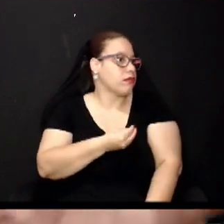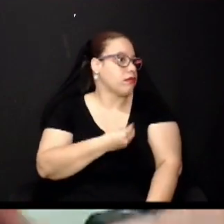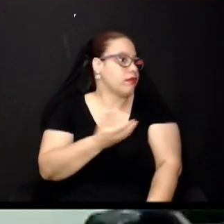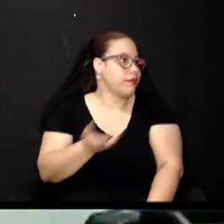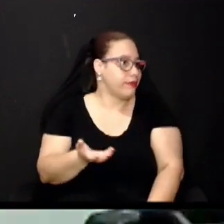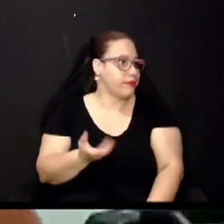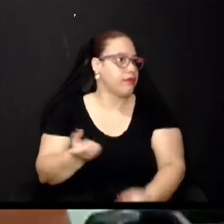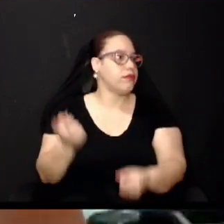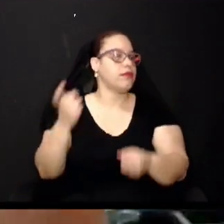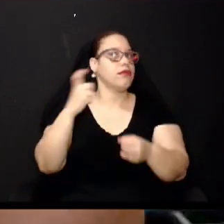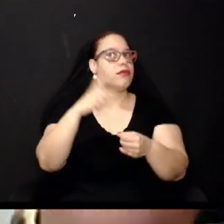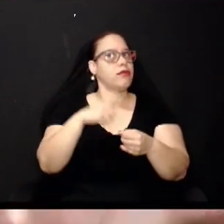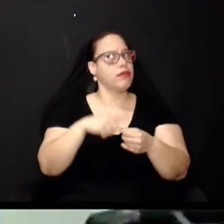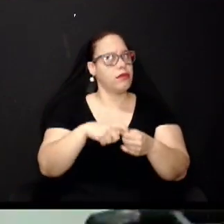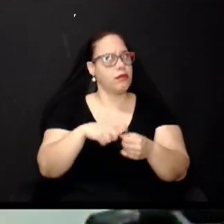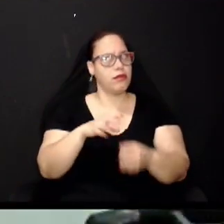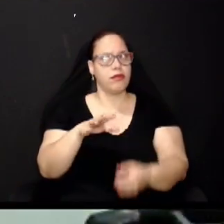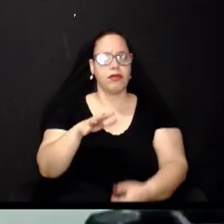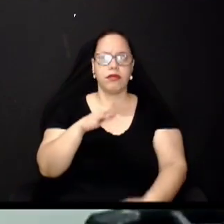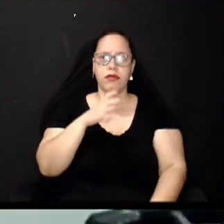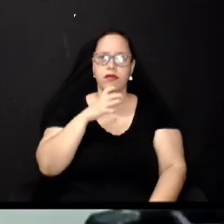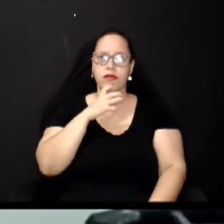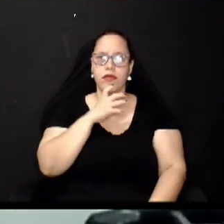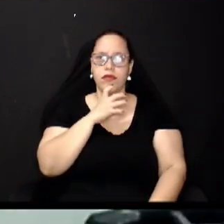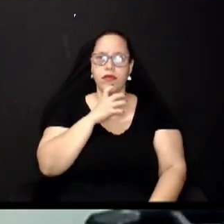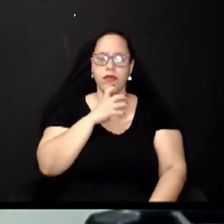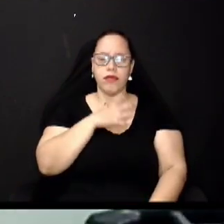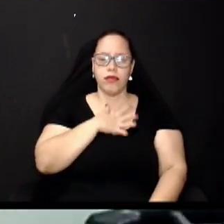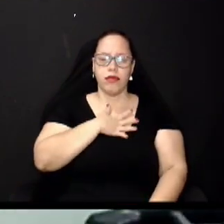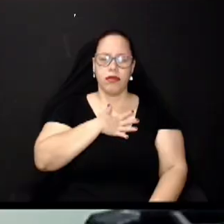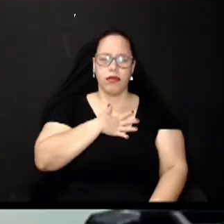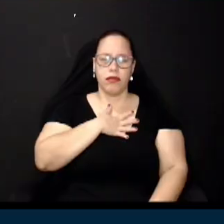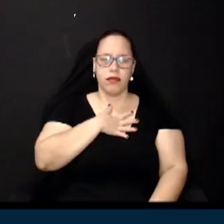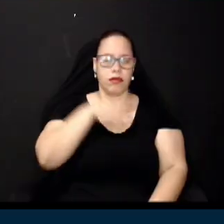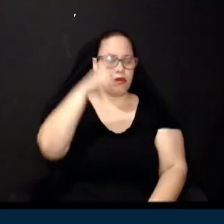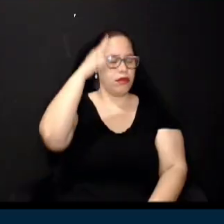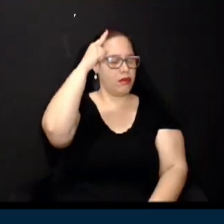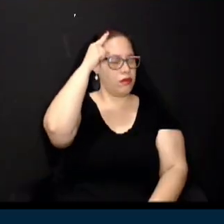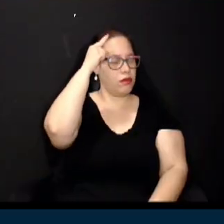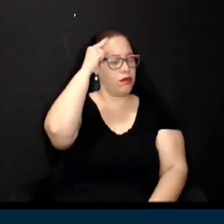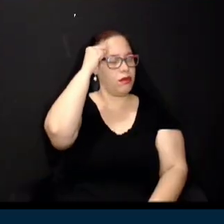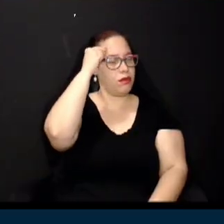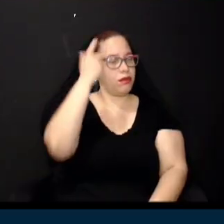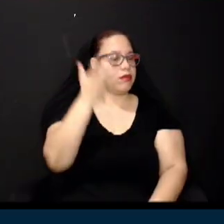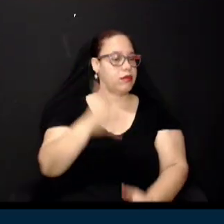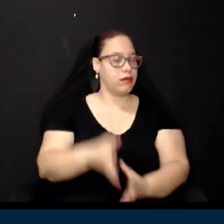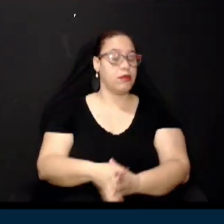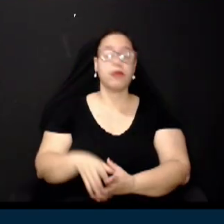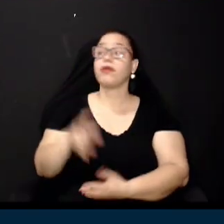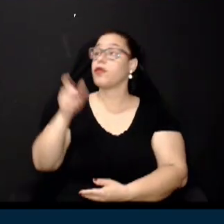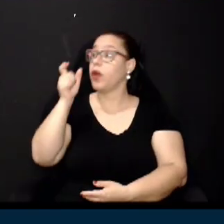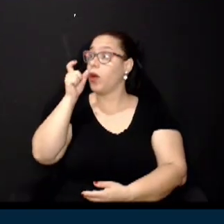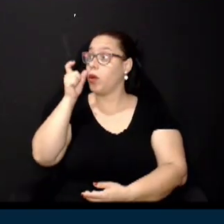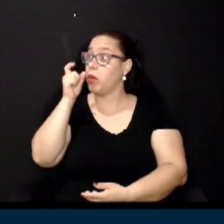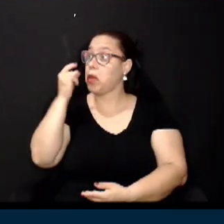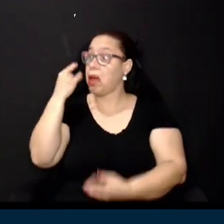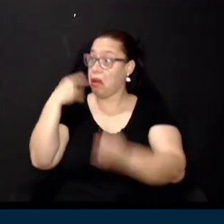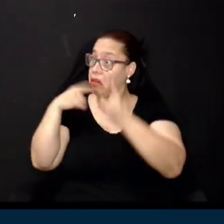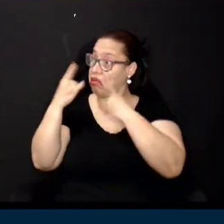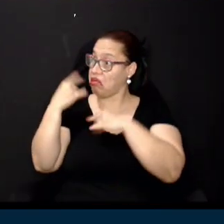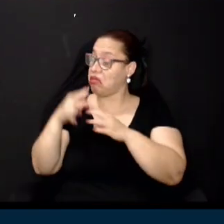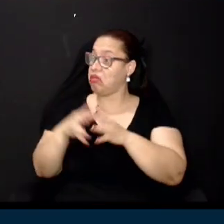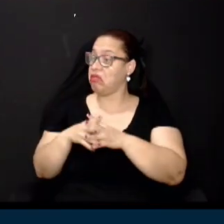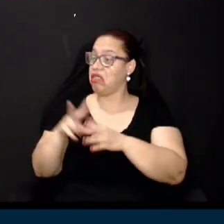né, é esse respiro, né, o respiro da vida. Nossa, bem interessante. E a Vanessa